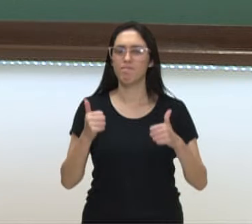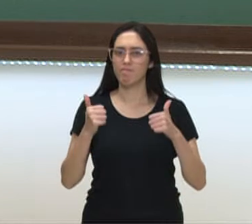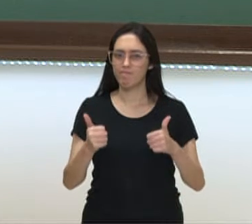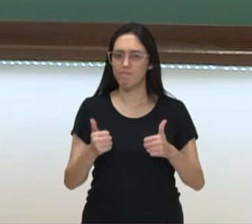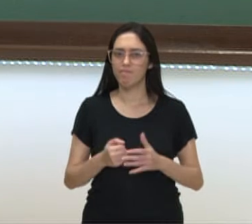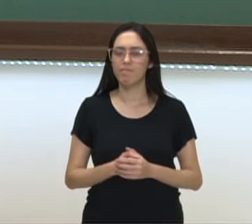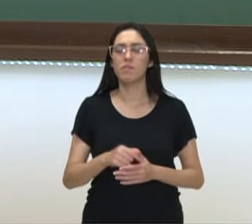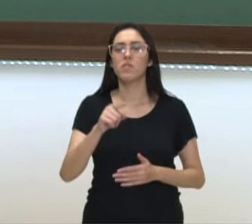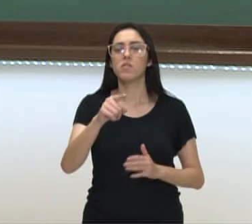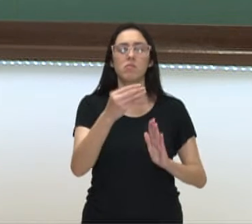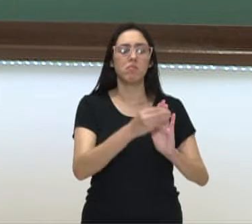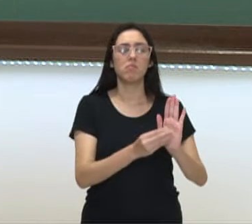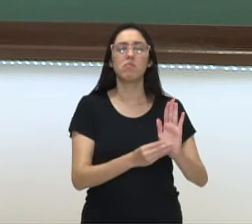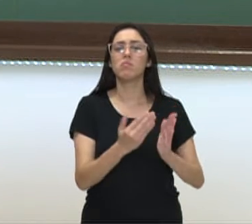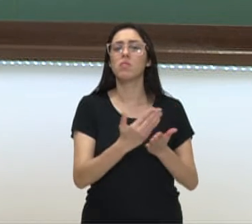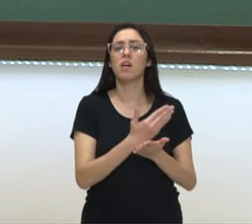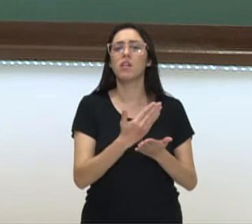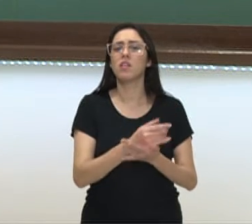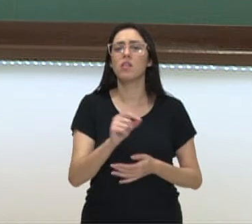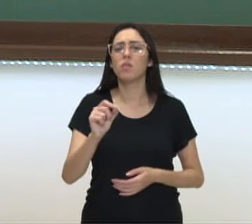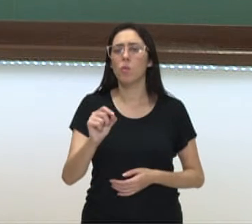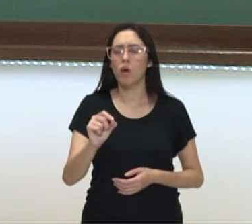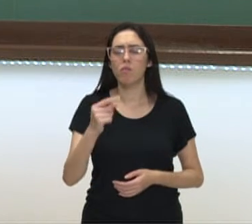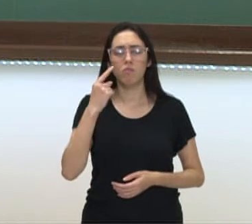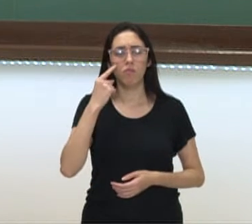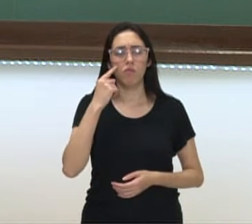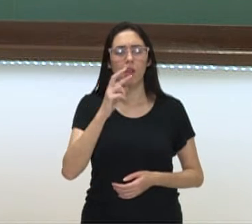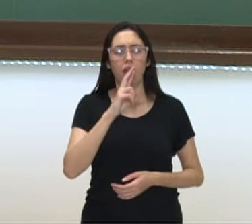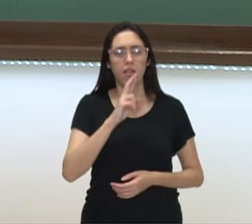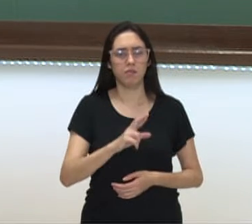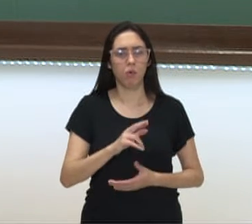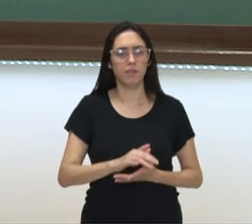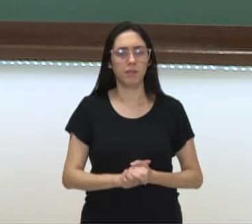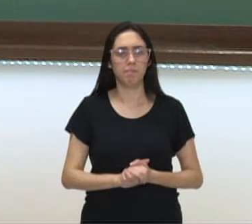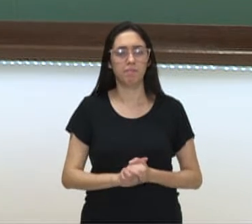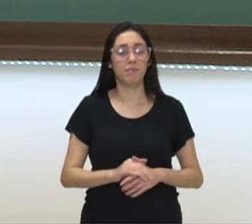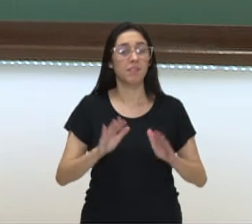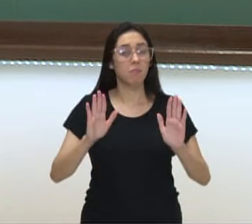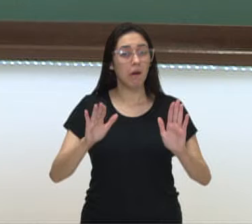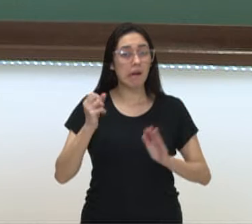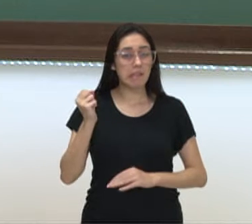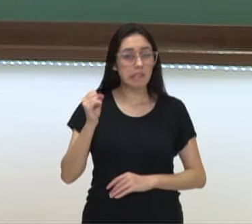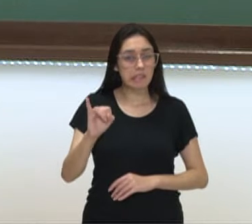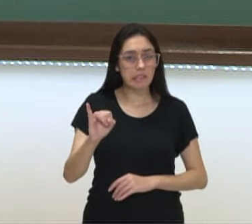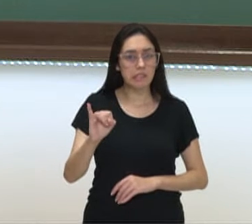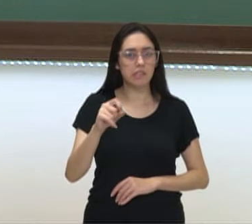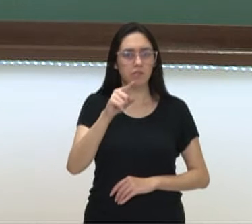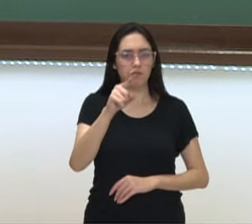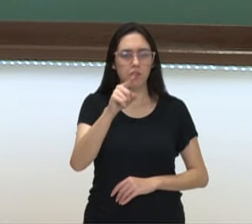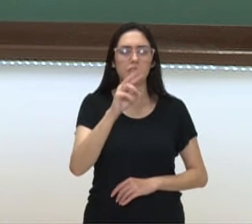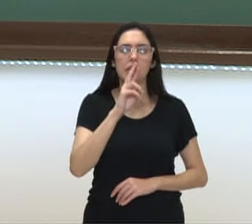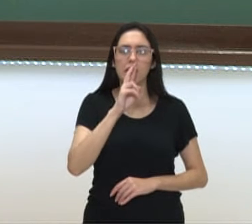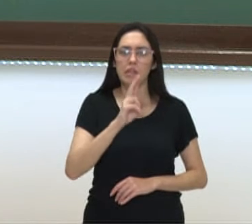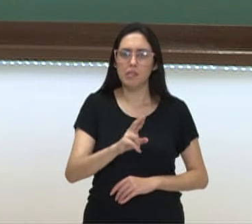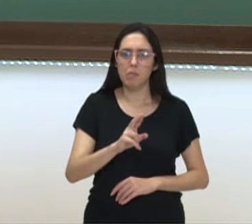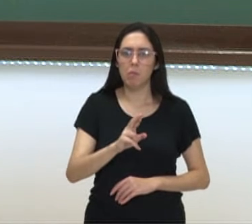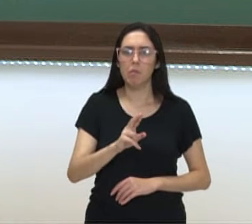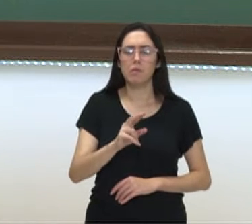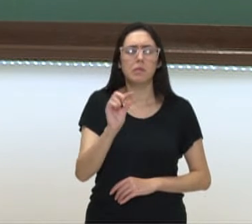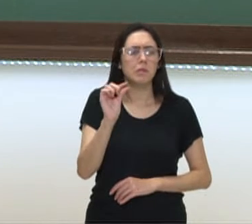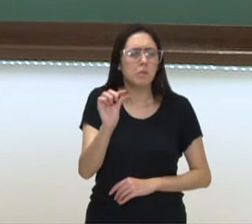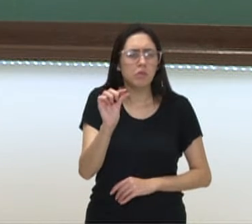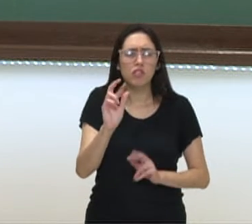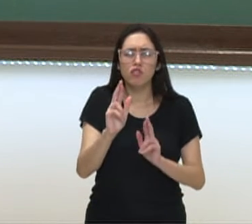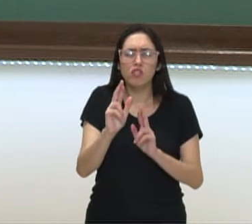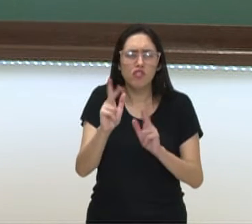O que você colocou aí no seu caderno? Vamos conferir aí a sua resposta. Mas se a sua resposta estiver um pouco diferente daquela que eu vou apresentar aqui